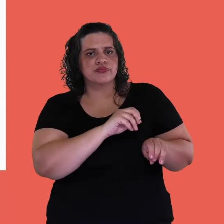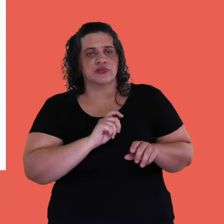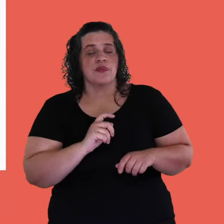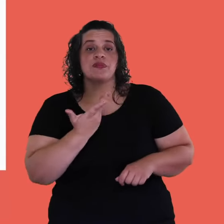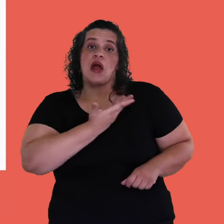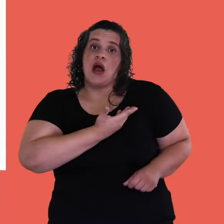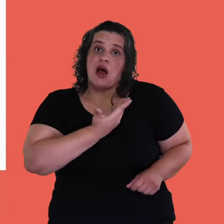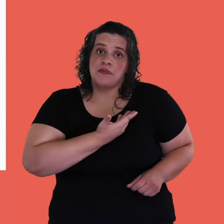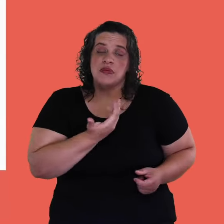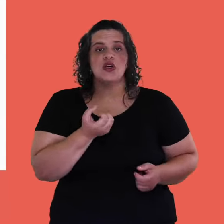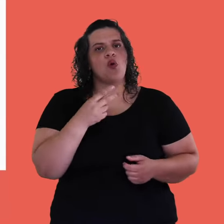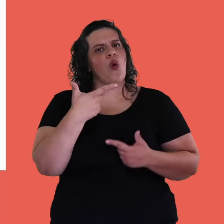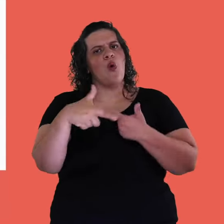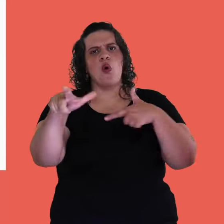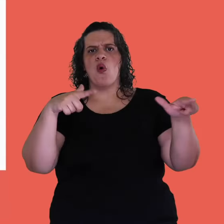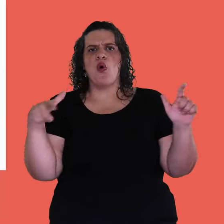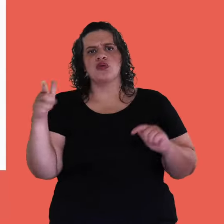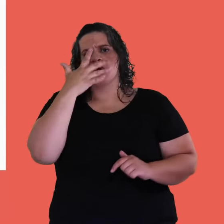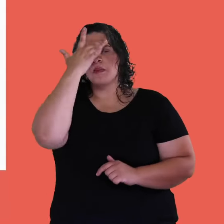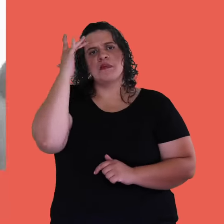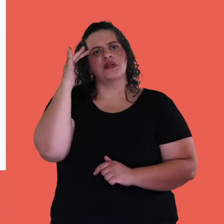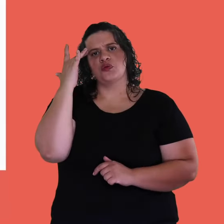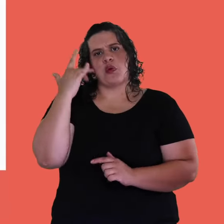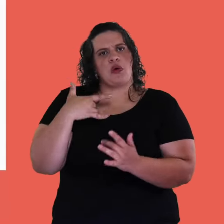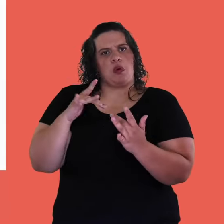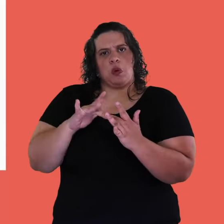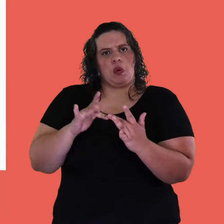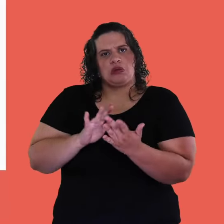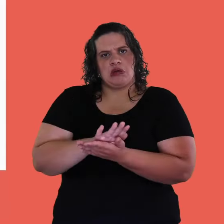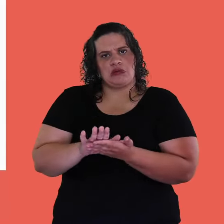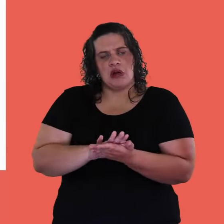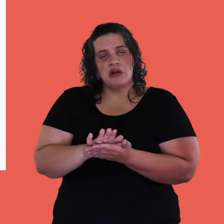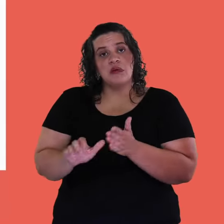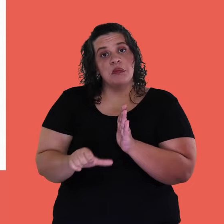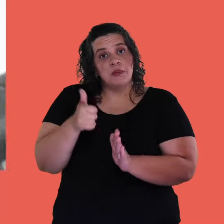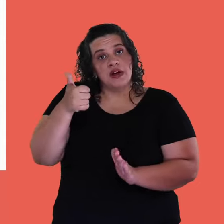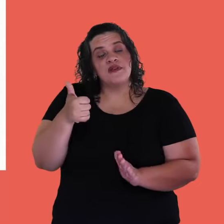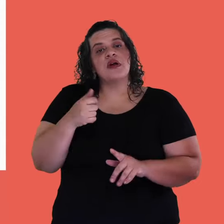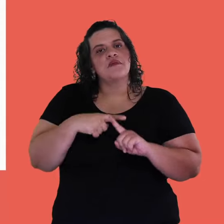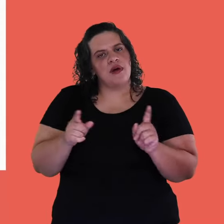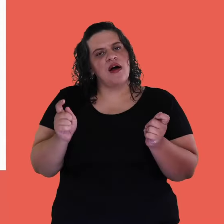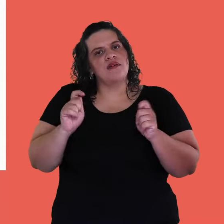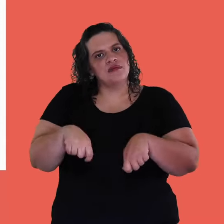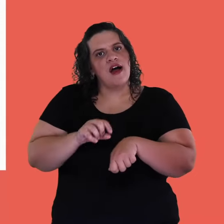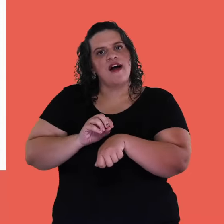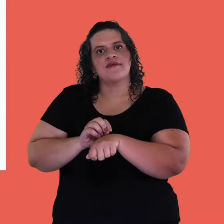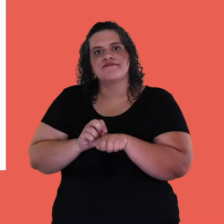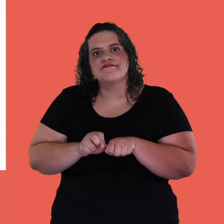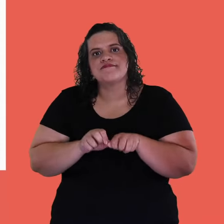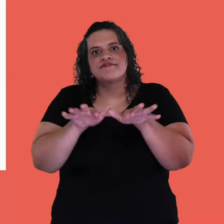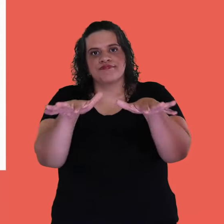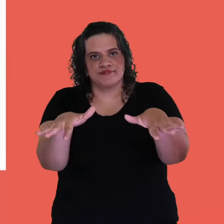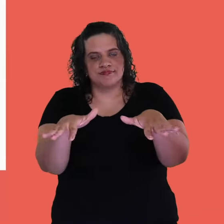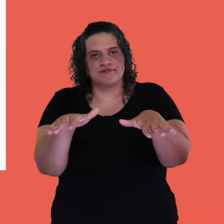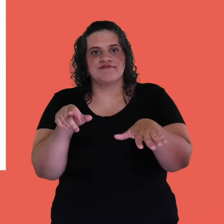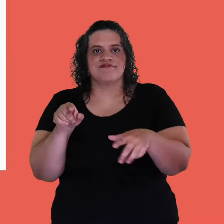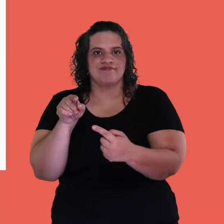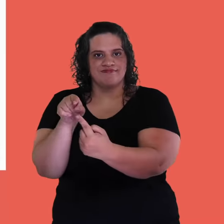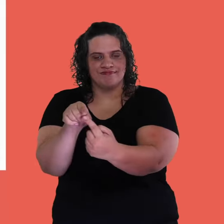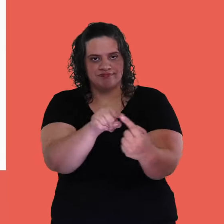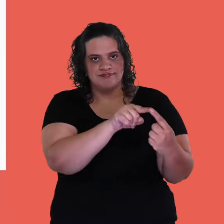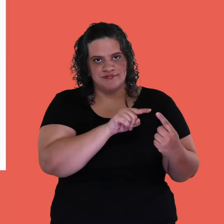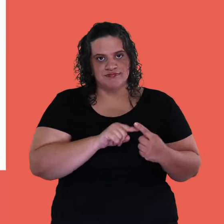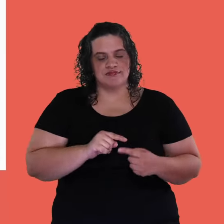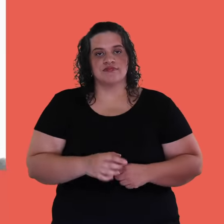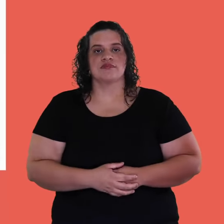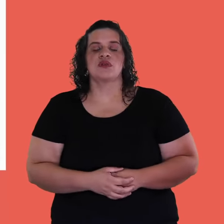outros, tanto com amigos quanto outras pessoas que eu não tinha acesso, mas existiam meios de eu alcançá-los, dividindo